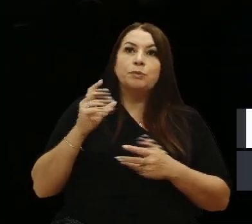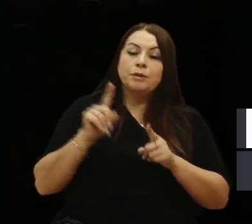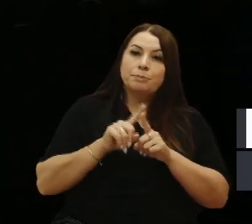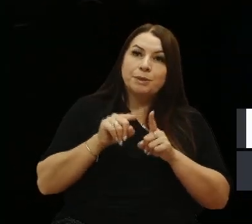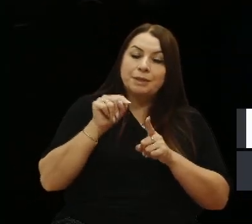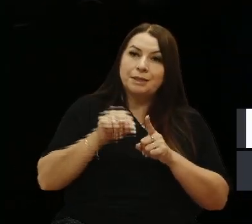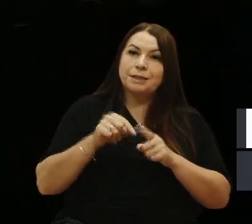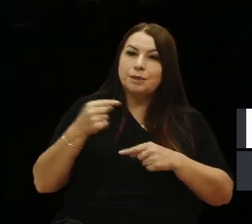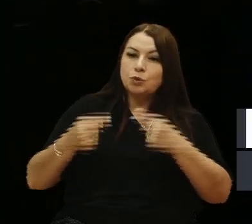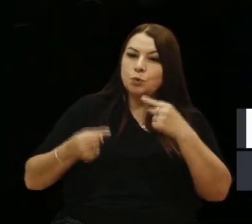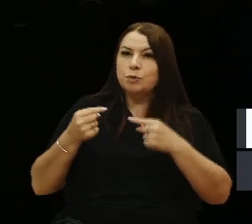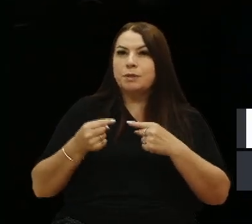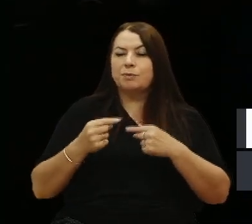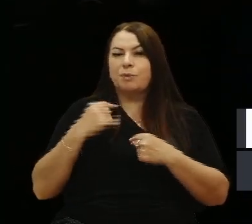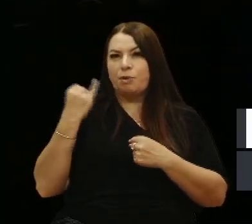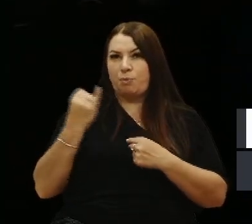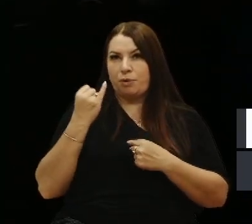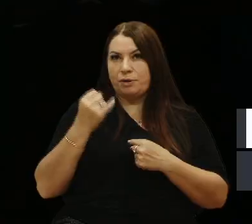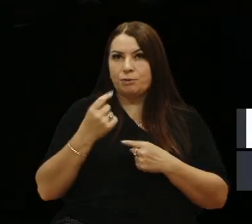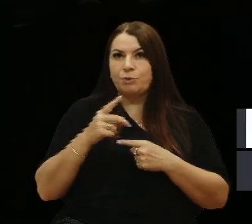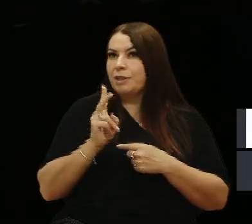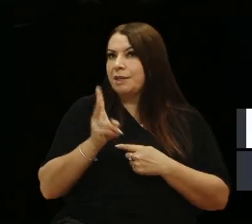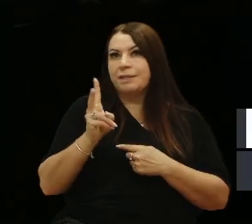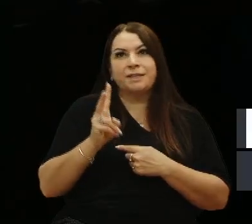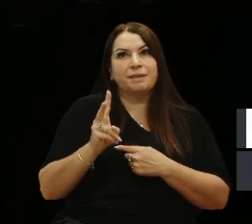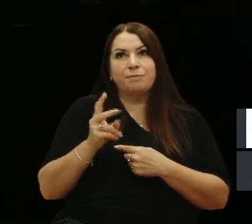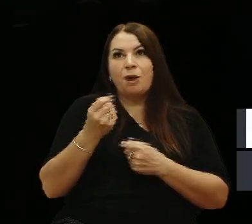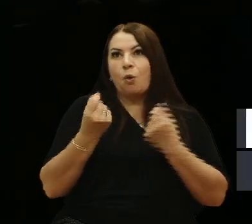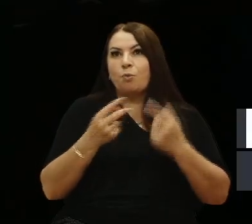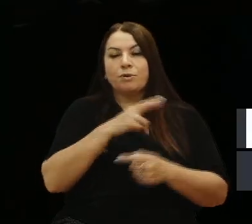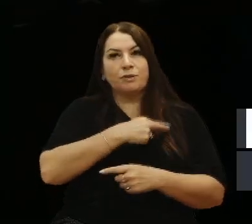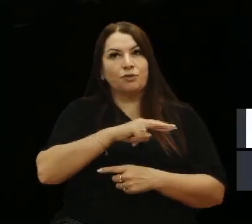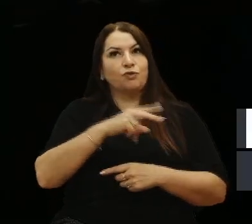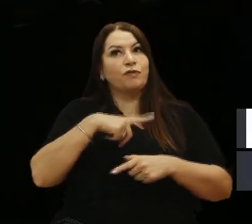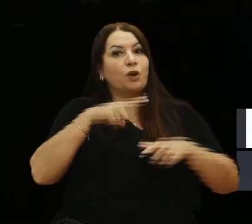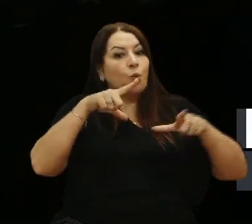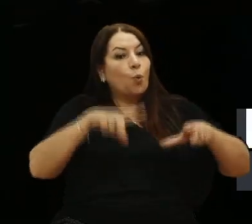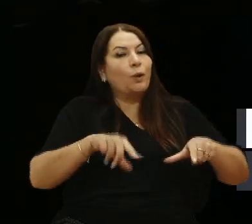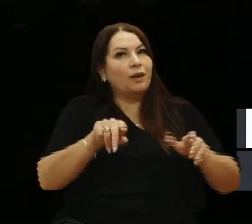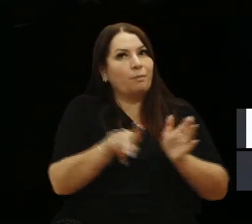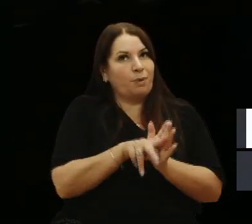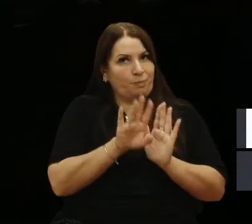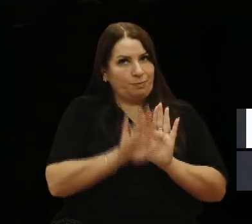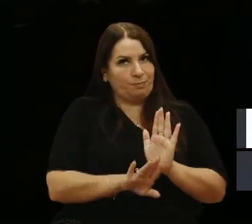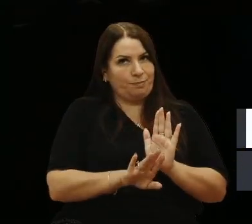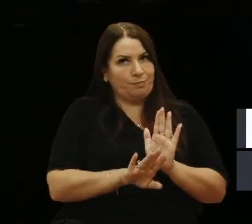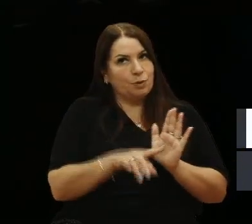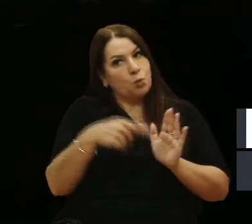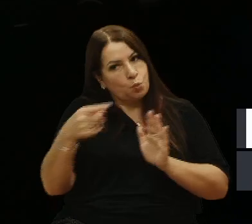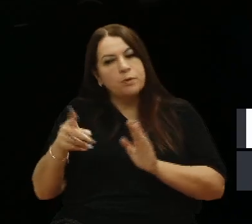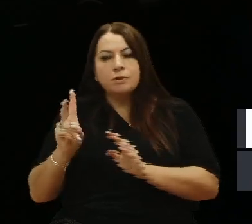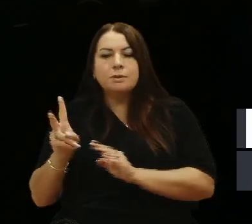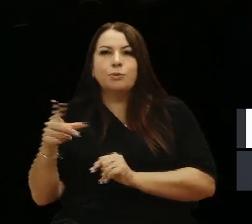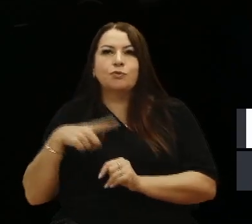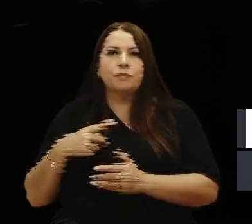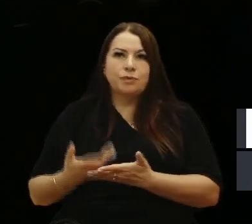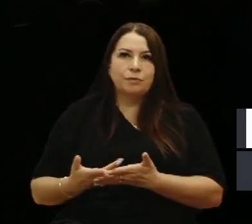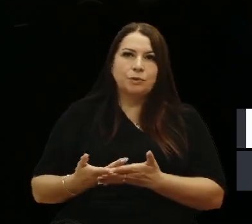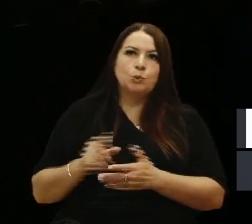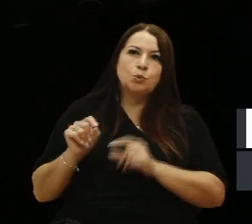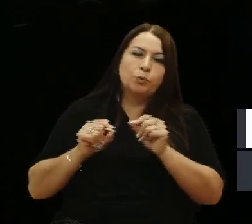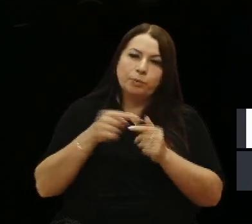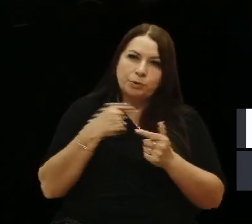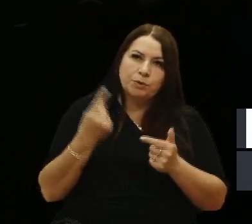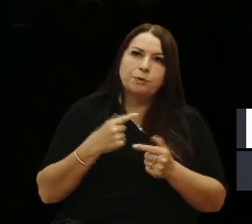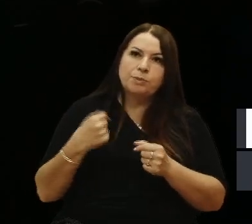que essa discussão ela é fundamental porque nem sempre algumas religiões tiveram espaço e outras sempre tiveram. É sobre isso